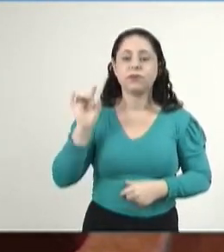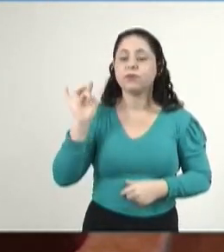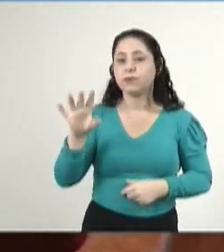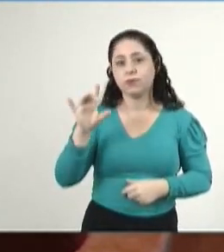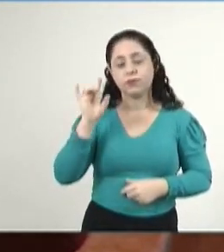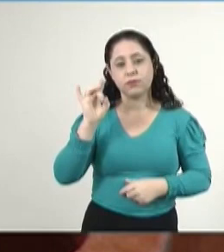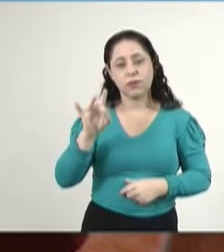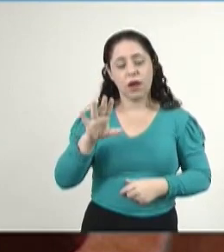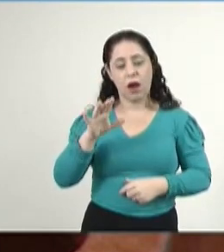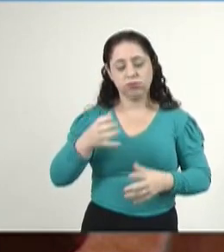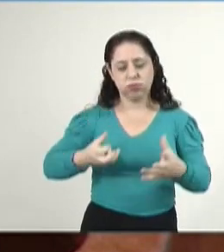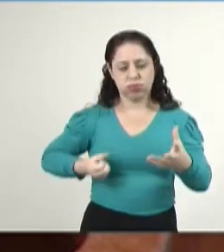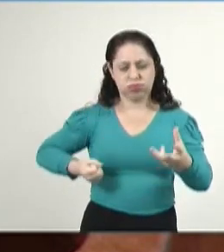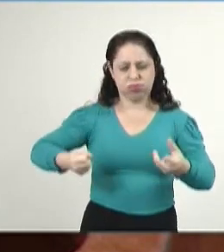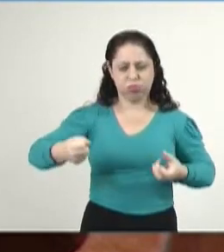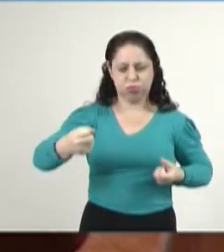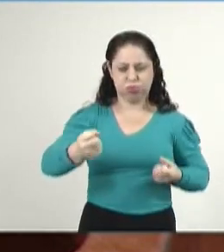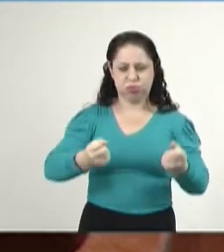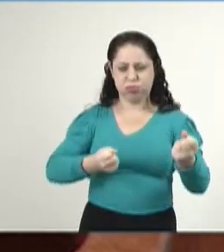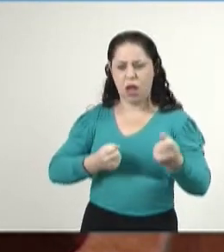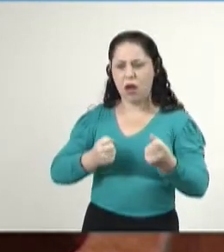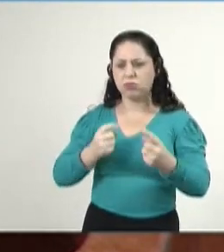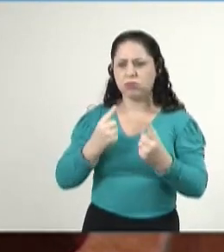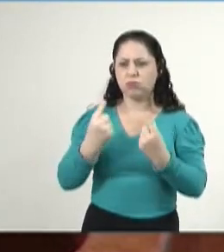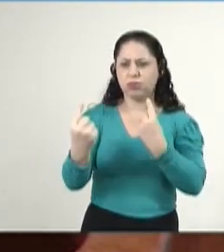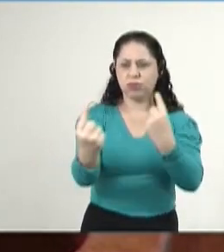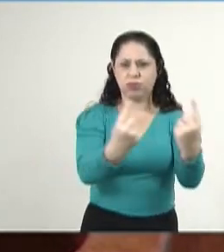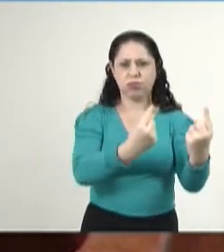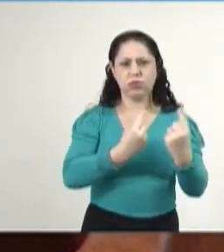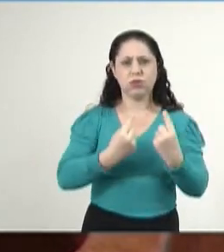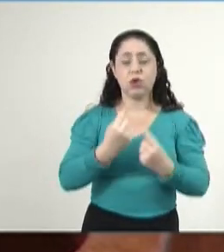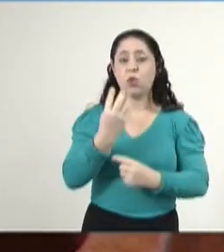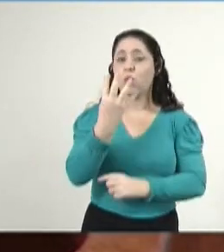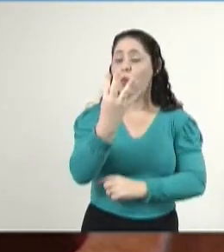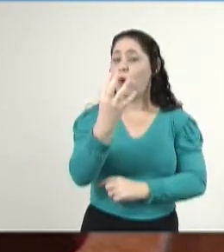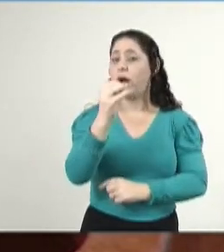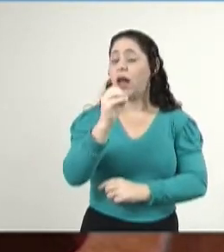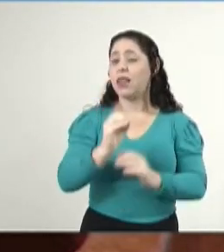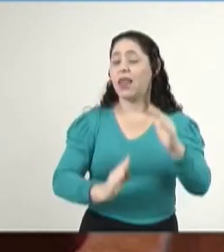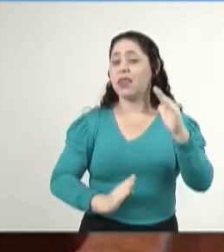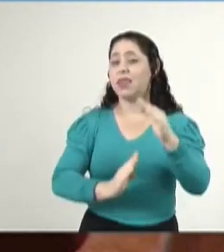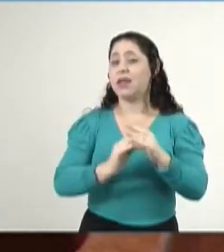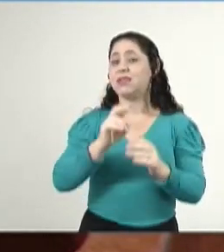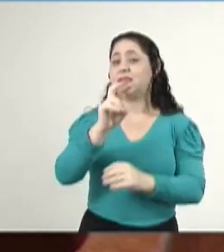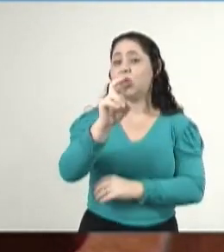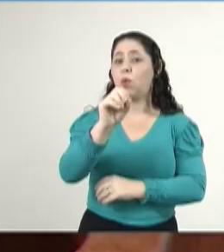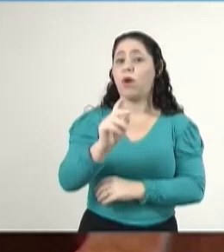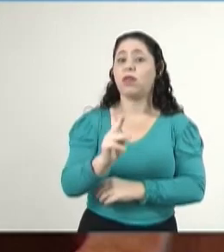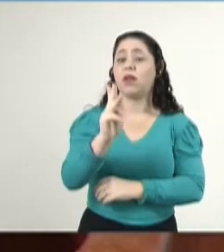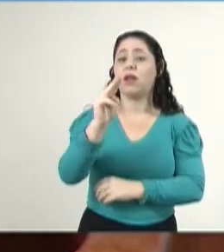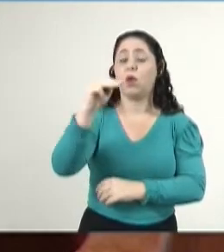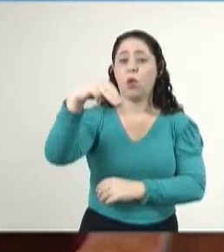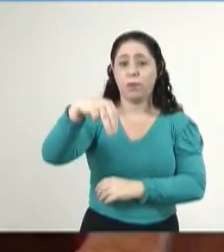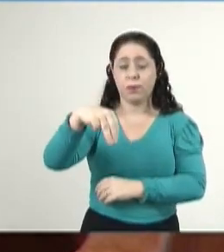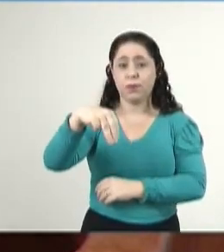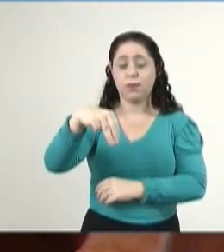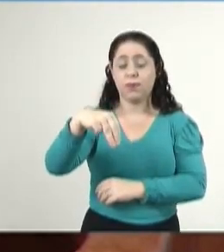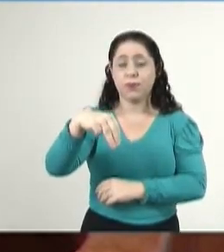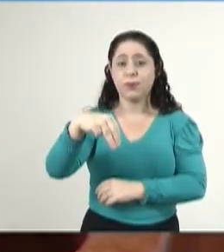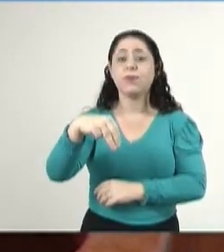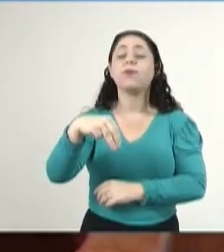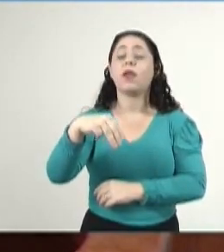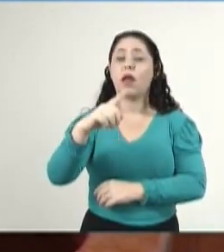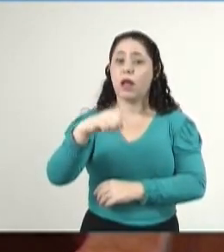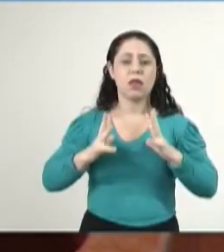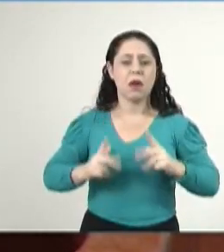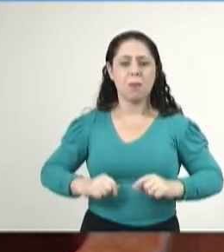Cada caminhão de coleta percorre por dia cerca de 40 a 50 quilômetros. De 40 a